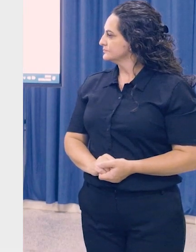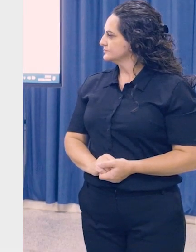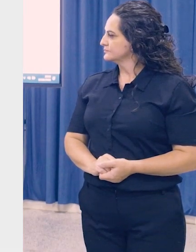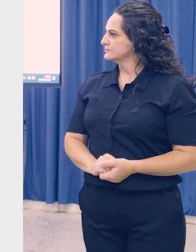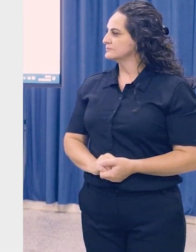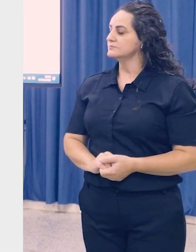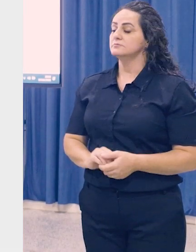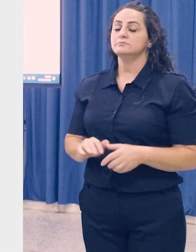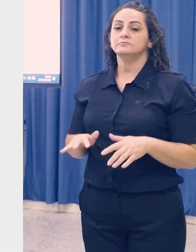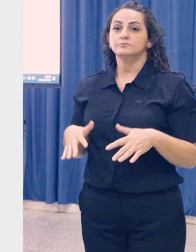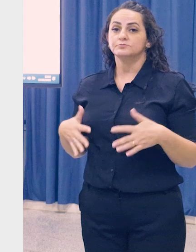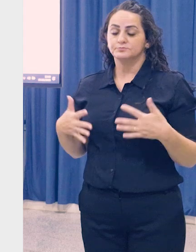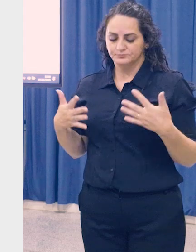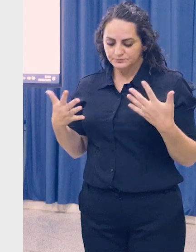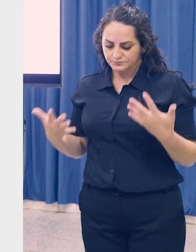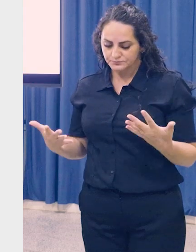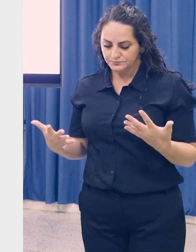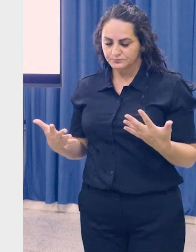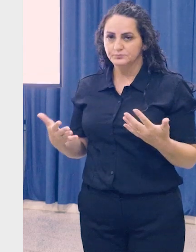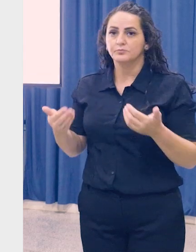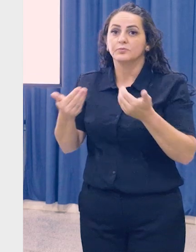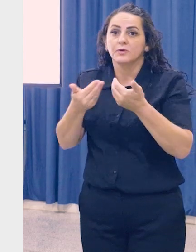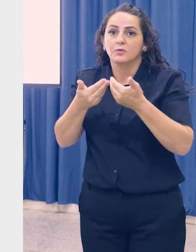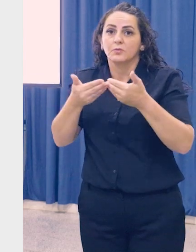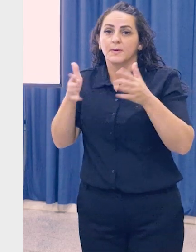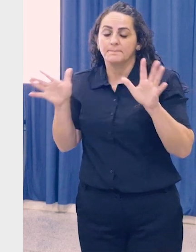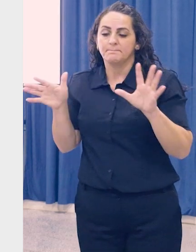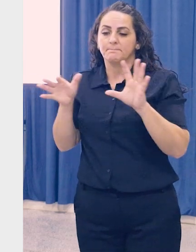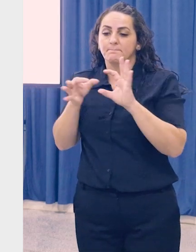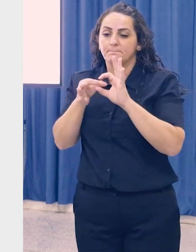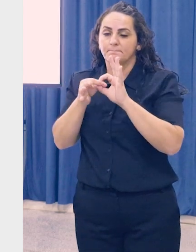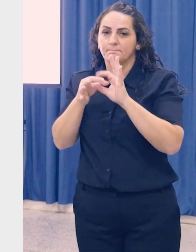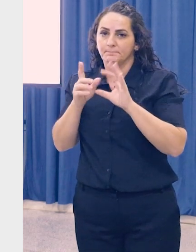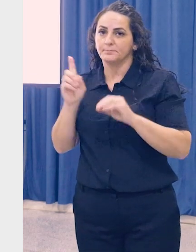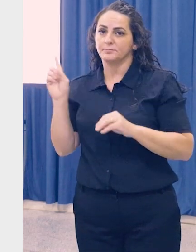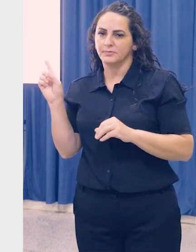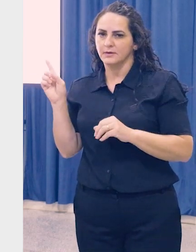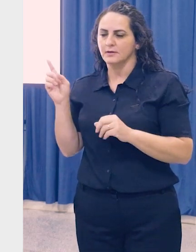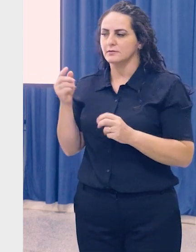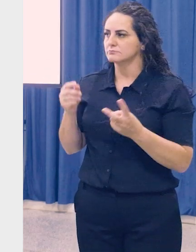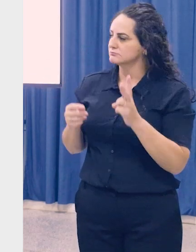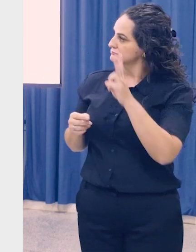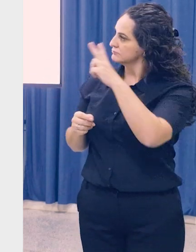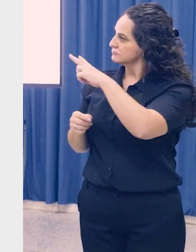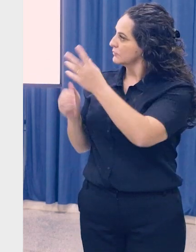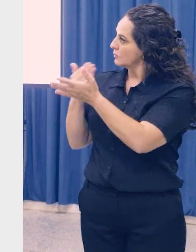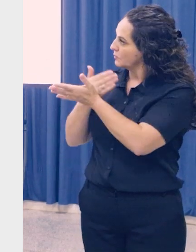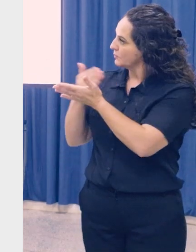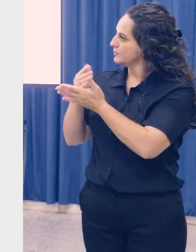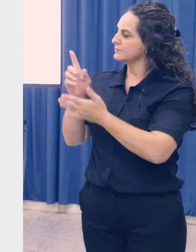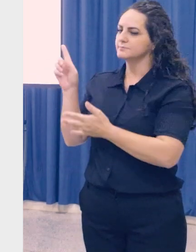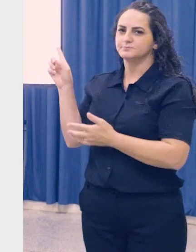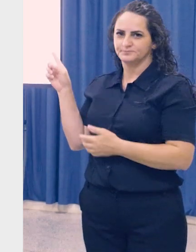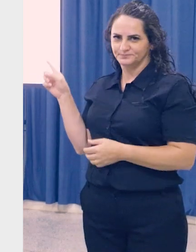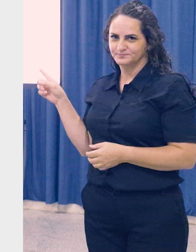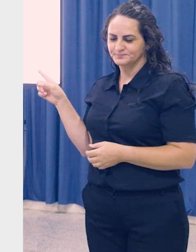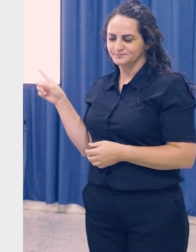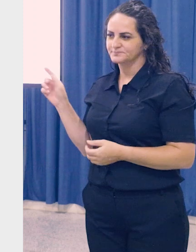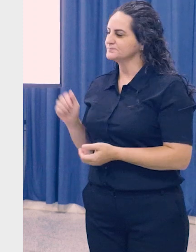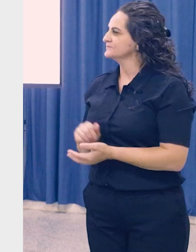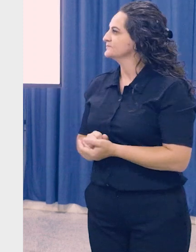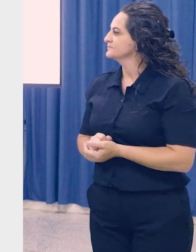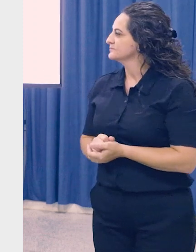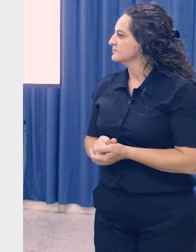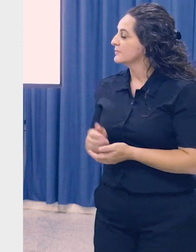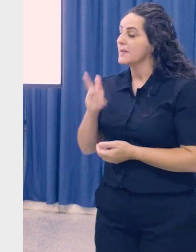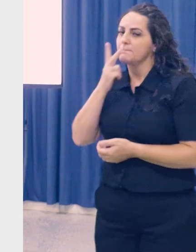Então, quando vocês abrirem o link do e-book, vai para essa plataforma aqui. Ele passa